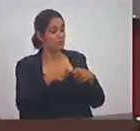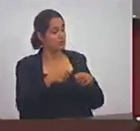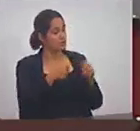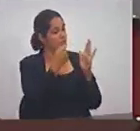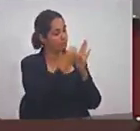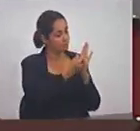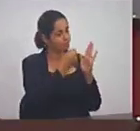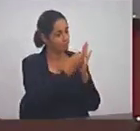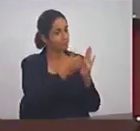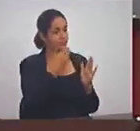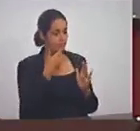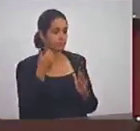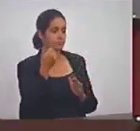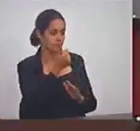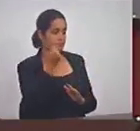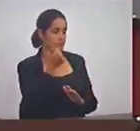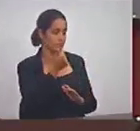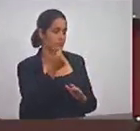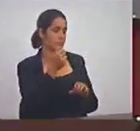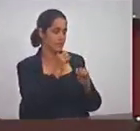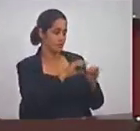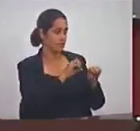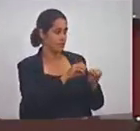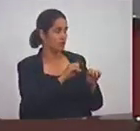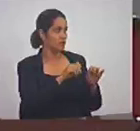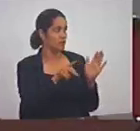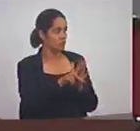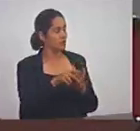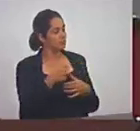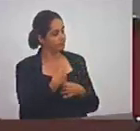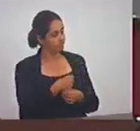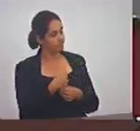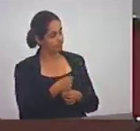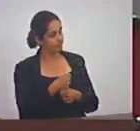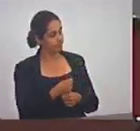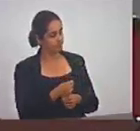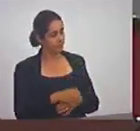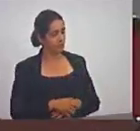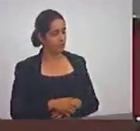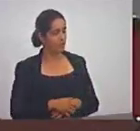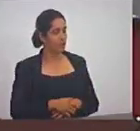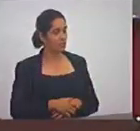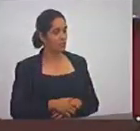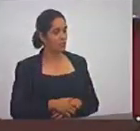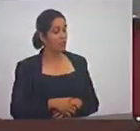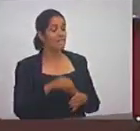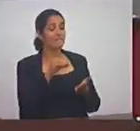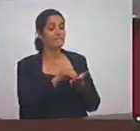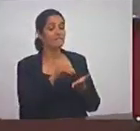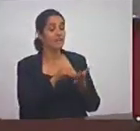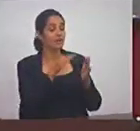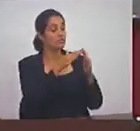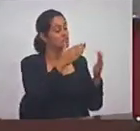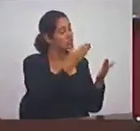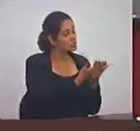também haja melhoria na educação de Votuporanga, reclamando também a falta de creche em Votuporanga.